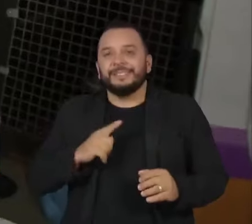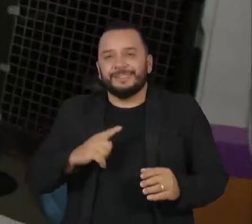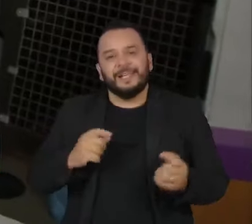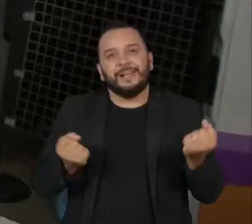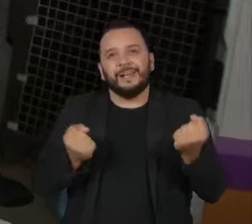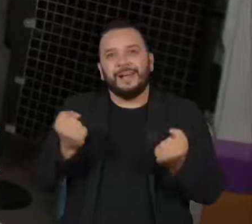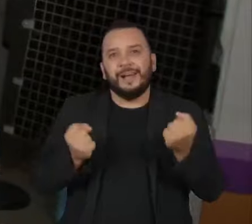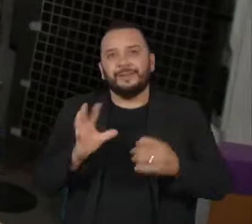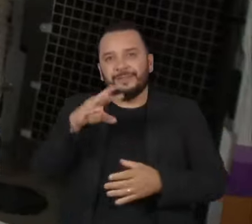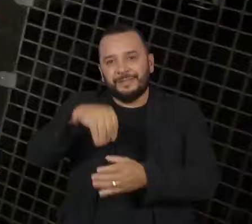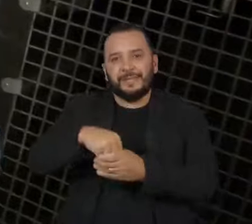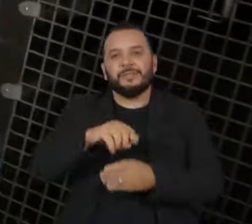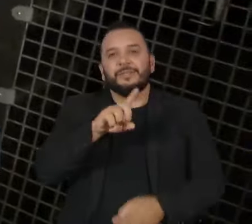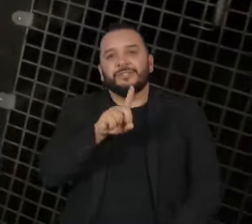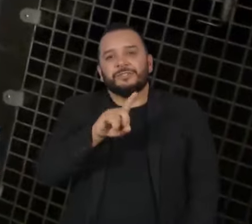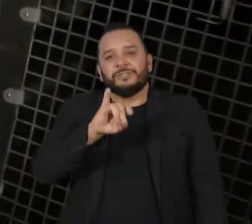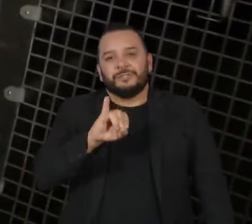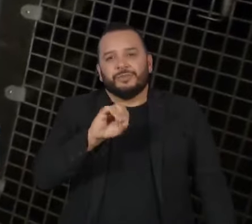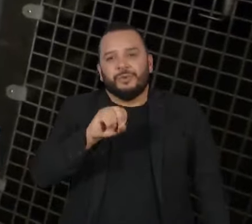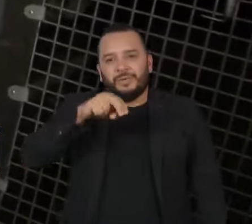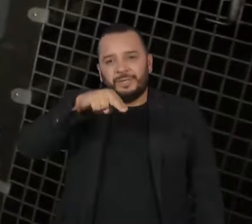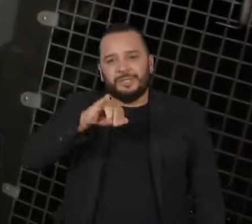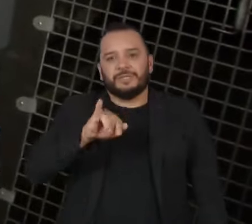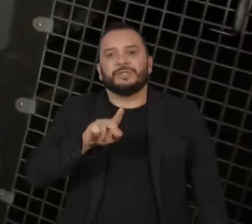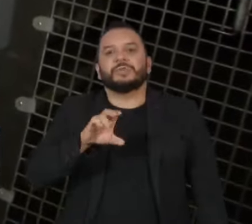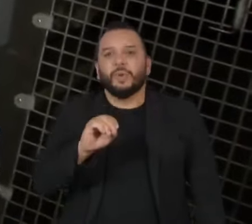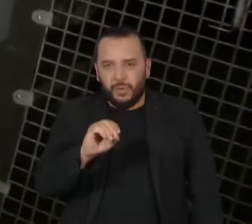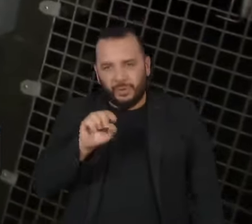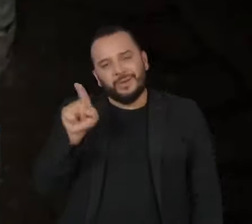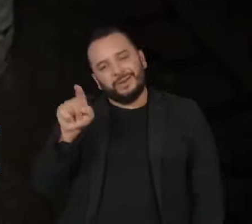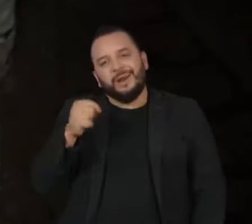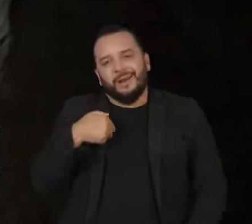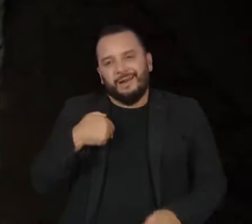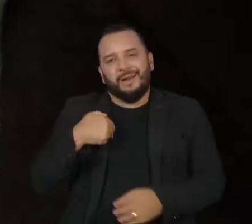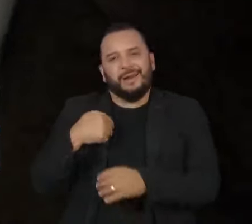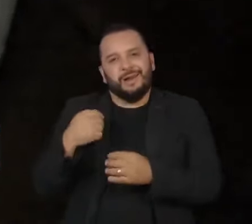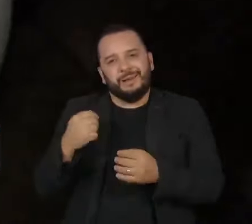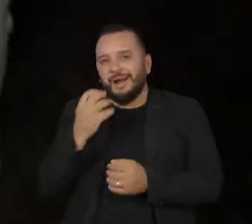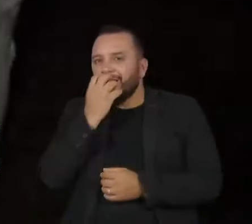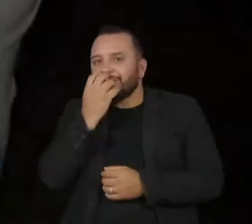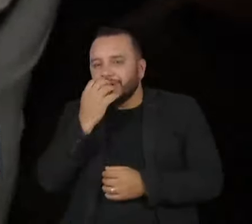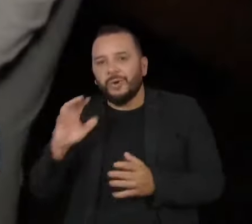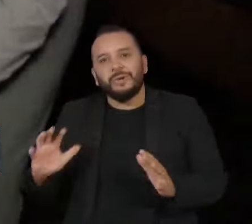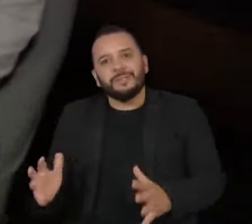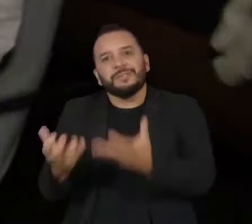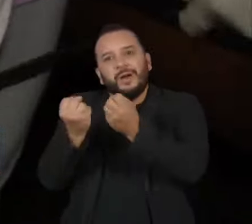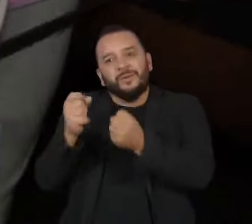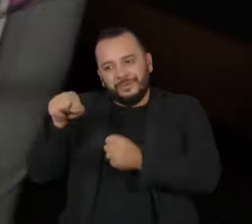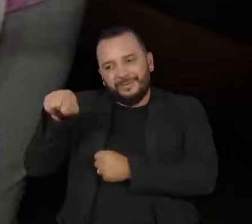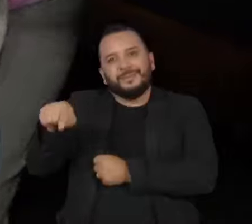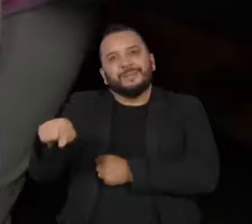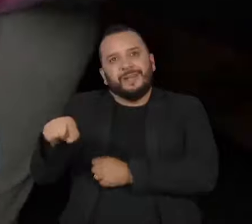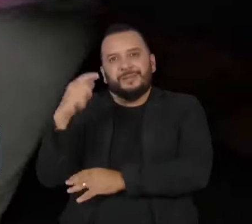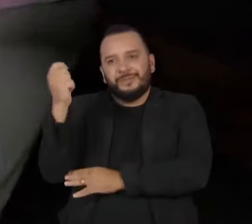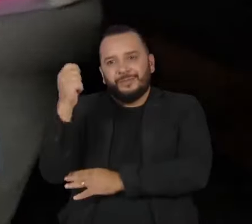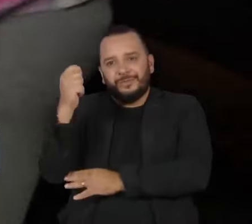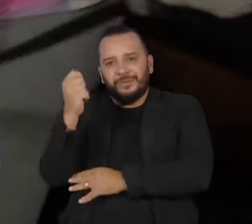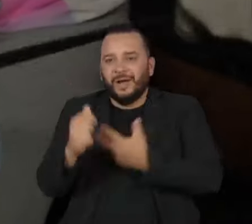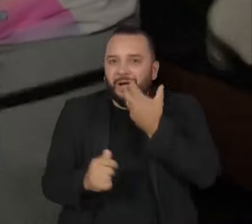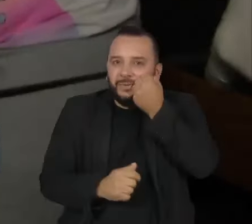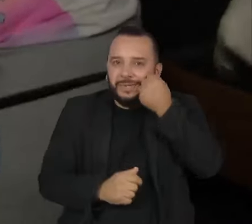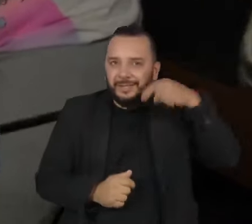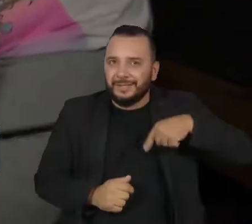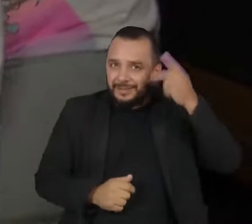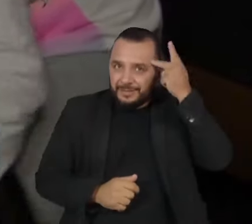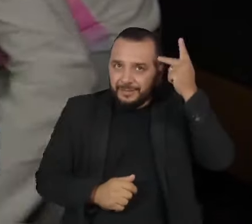Dionísio, cão resgatado das enchentes do Rio Grande do Sul e adotado pela Daniela, de São Paulo. Tá tudo bem